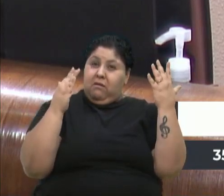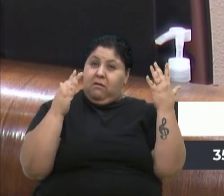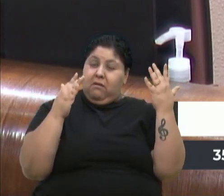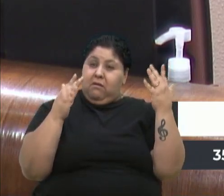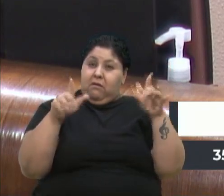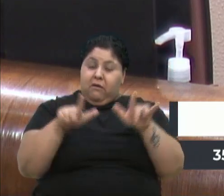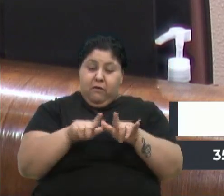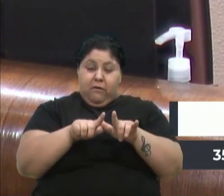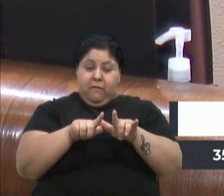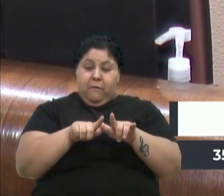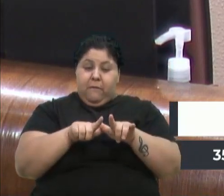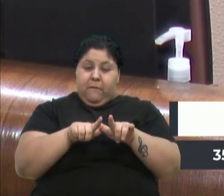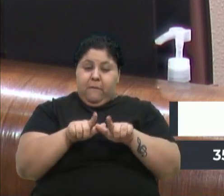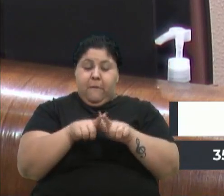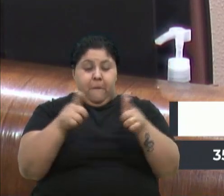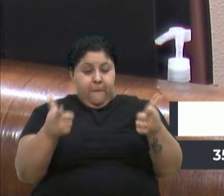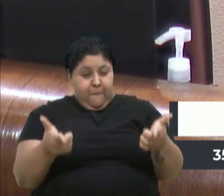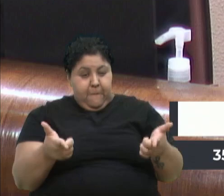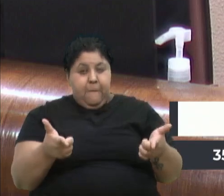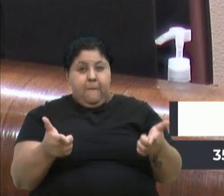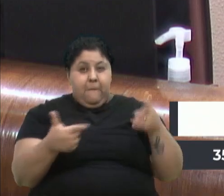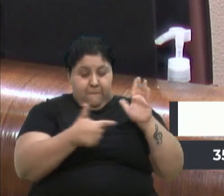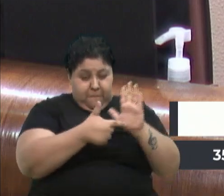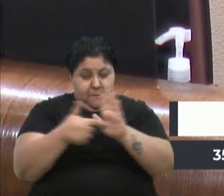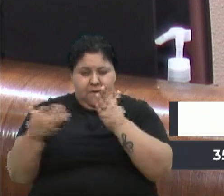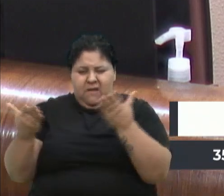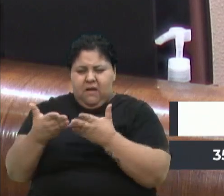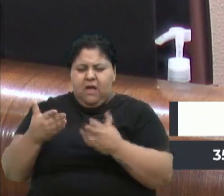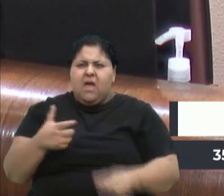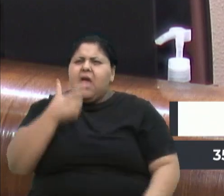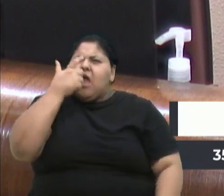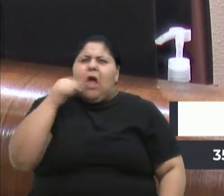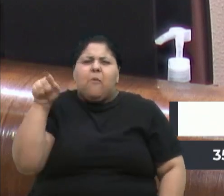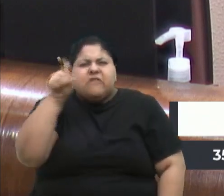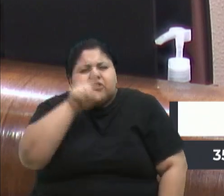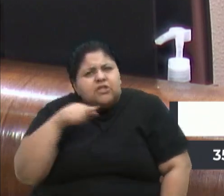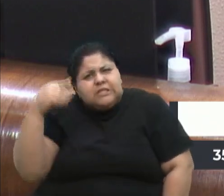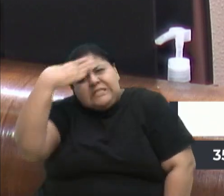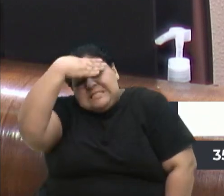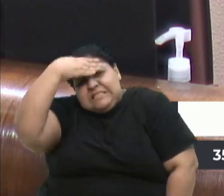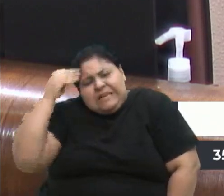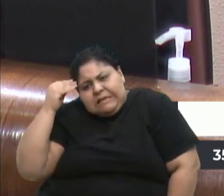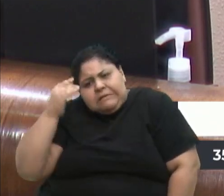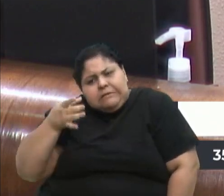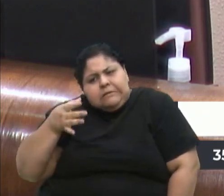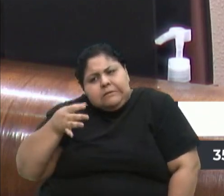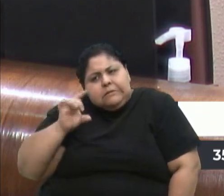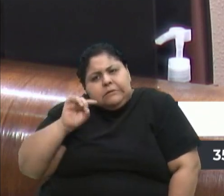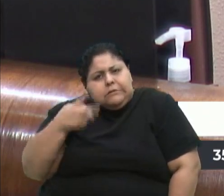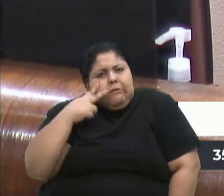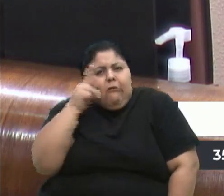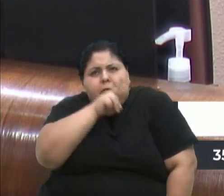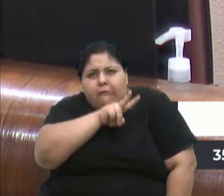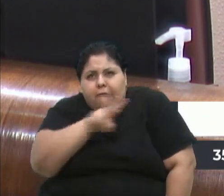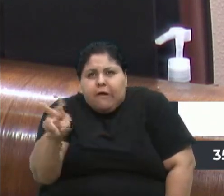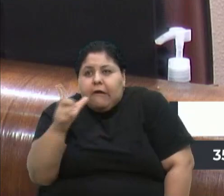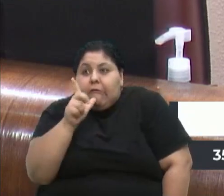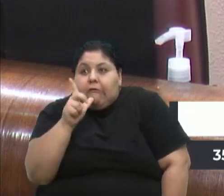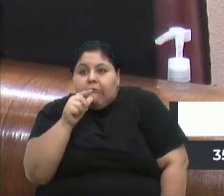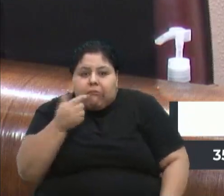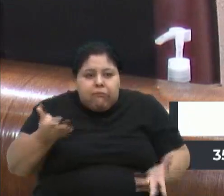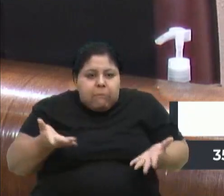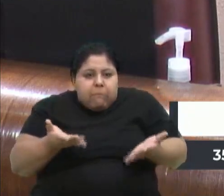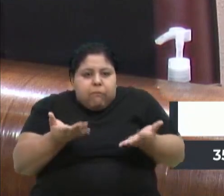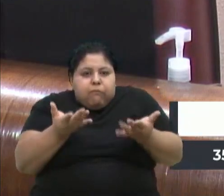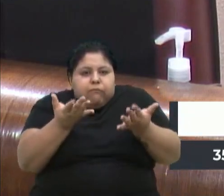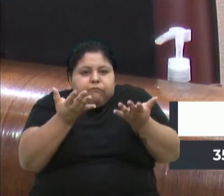essa matéria hoje, porque a gente parece que esquece e só vê a água entrando dentro das casas das pessoas, mas também